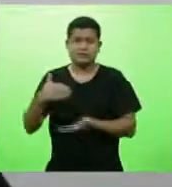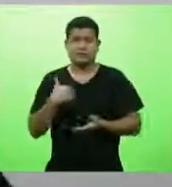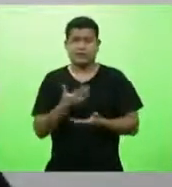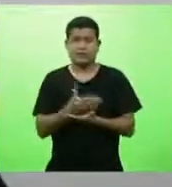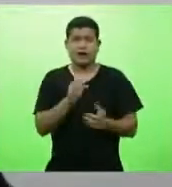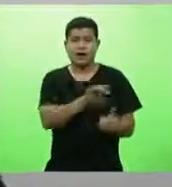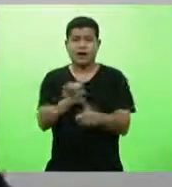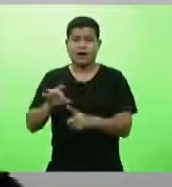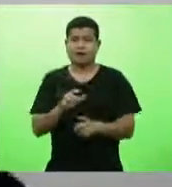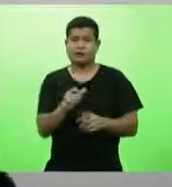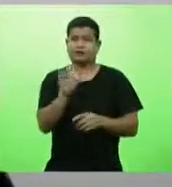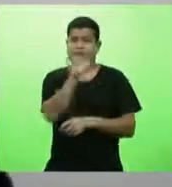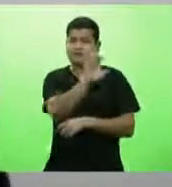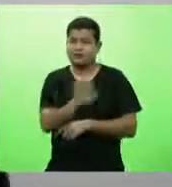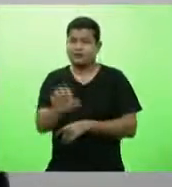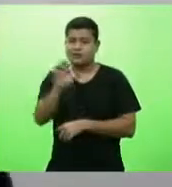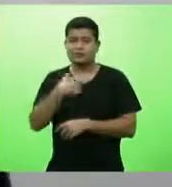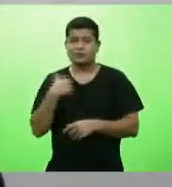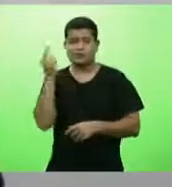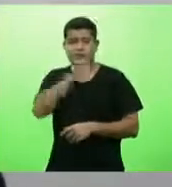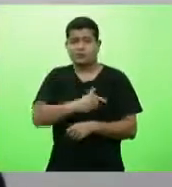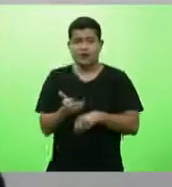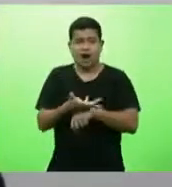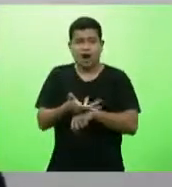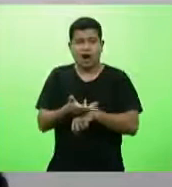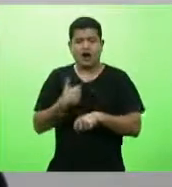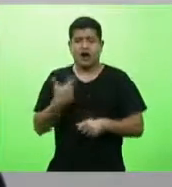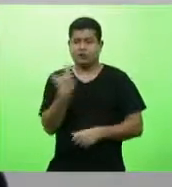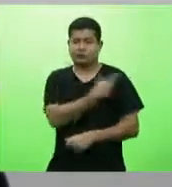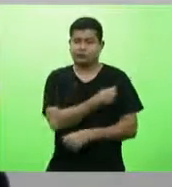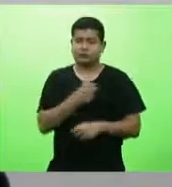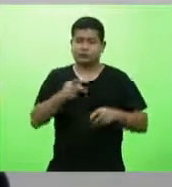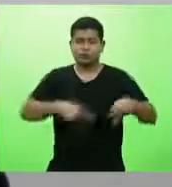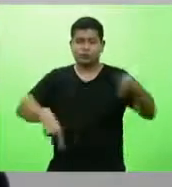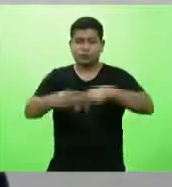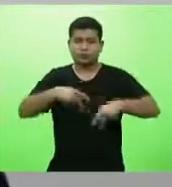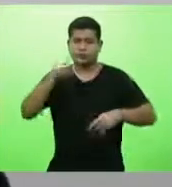gente poder ter realmente a imunização da população brasileira.